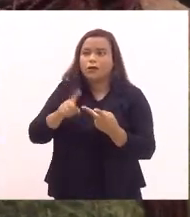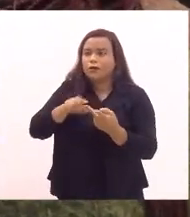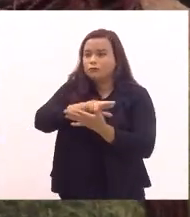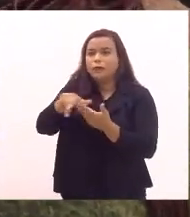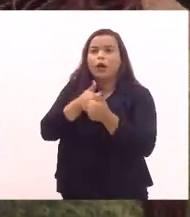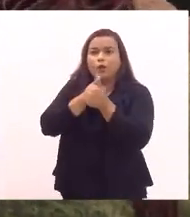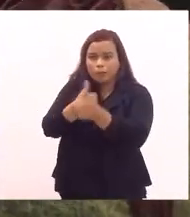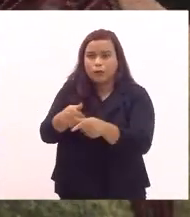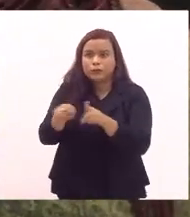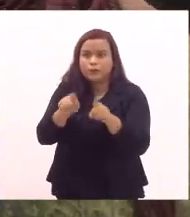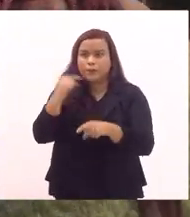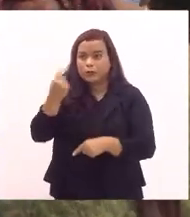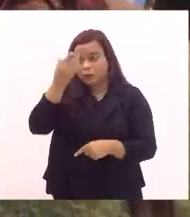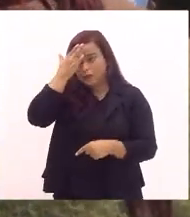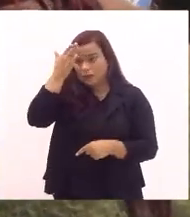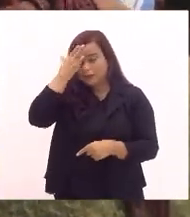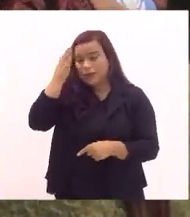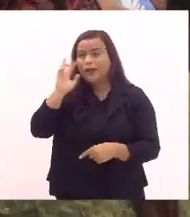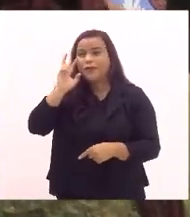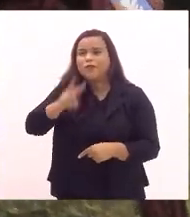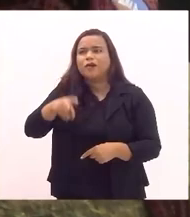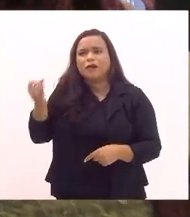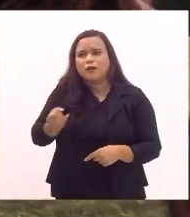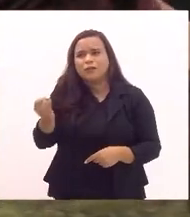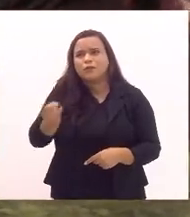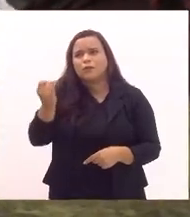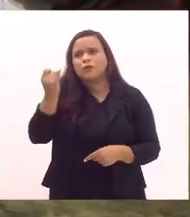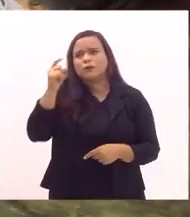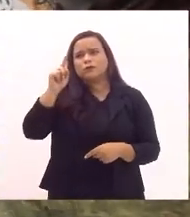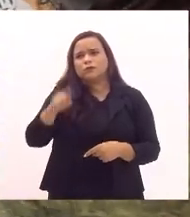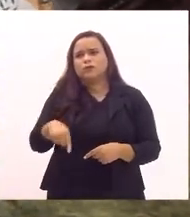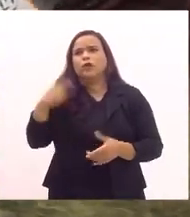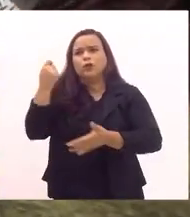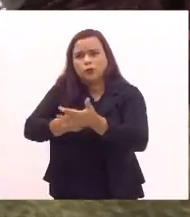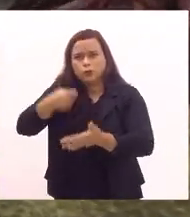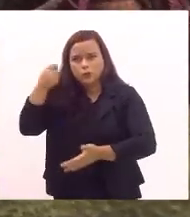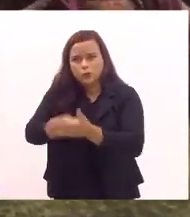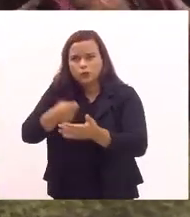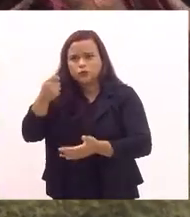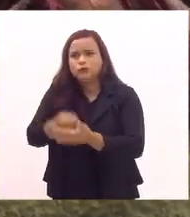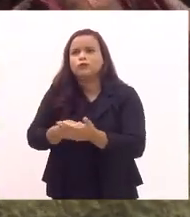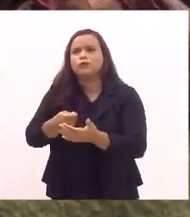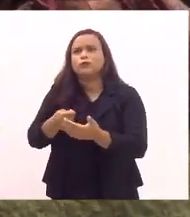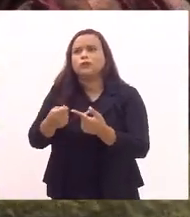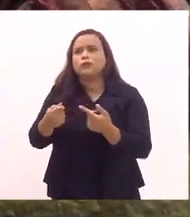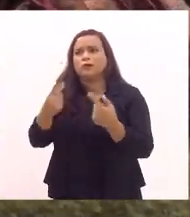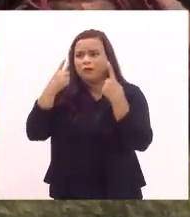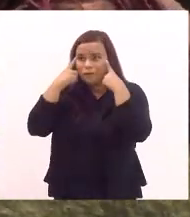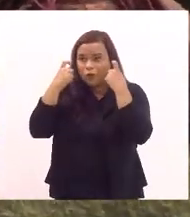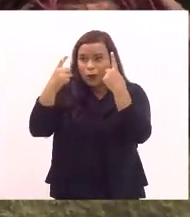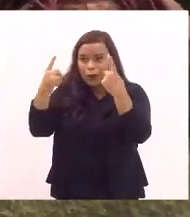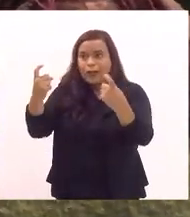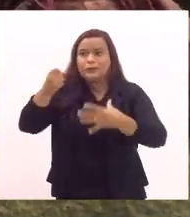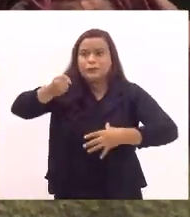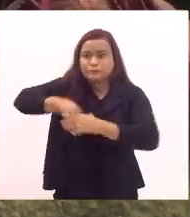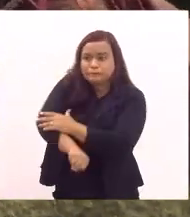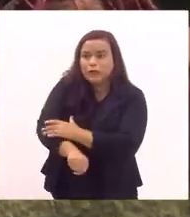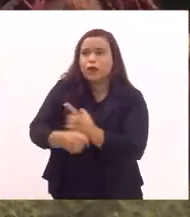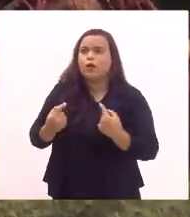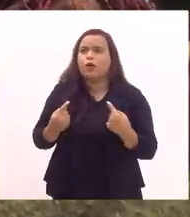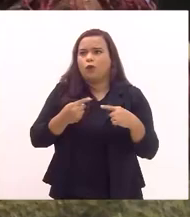acompanhou o processo e a gente entende o quanto que é fundamental nós lutarmos contra a violência obstétrica